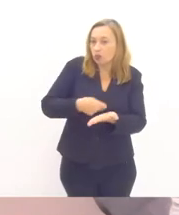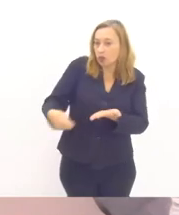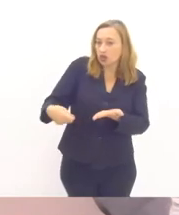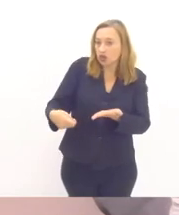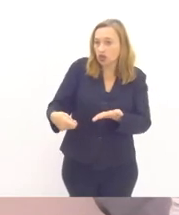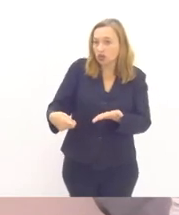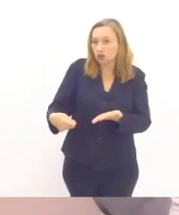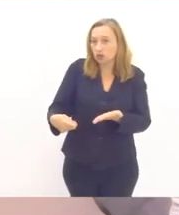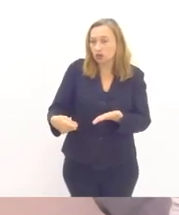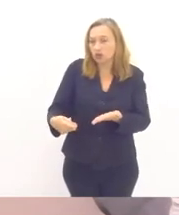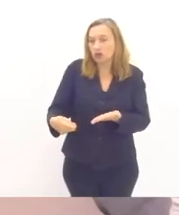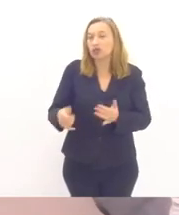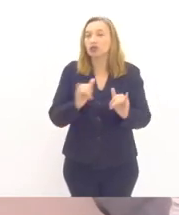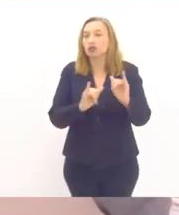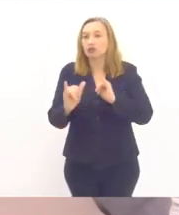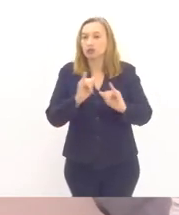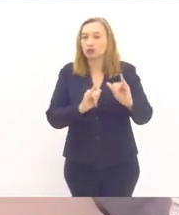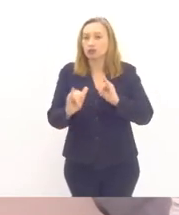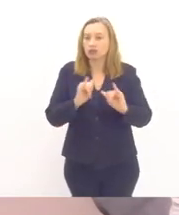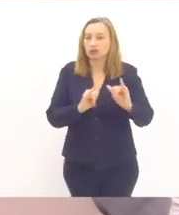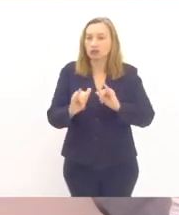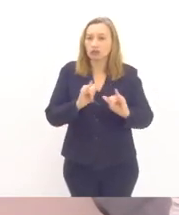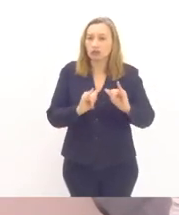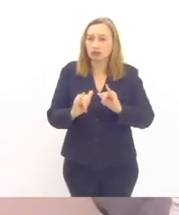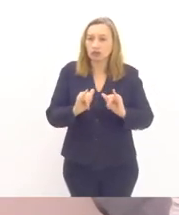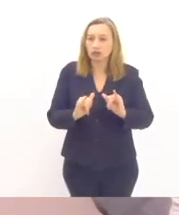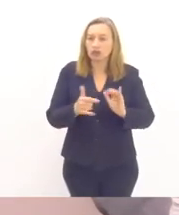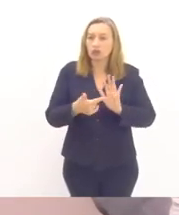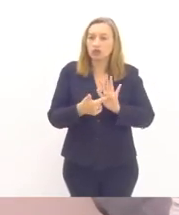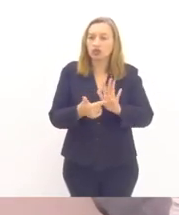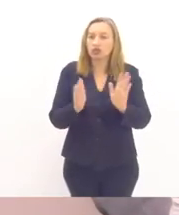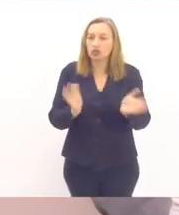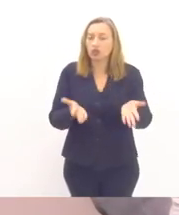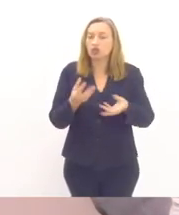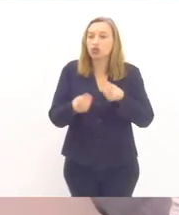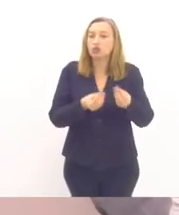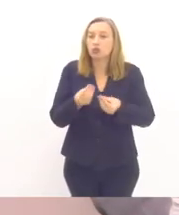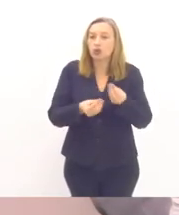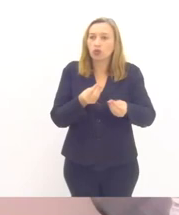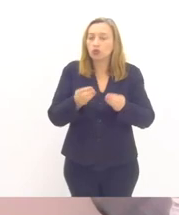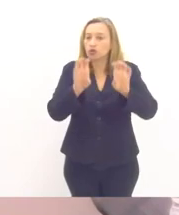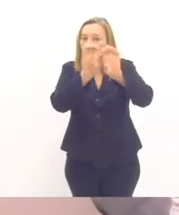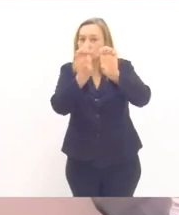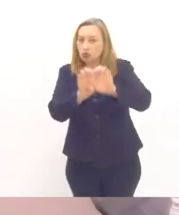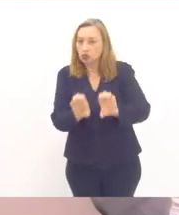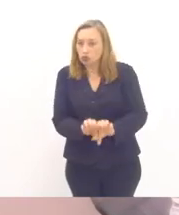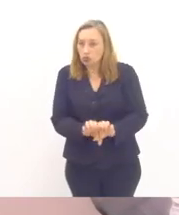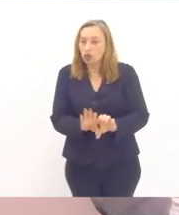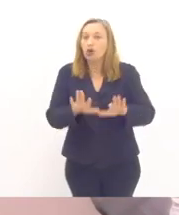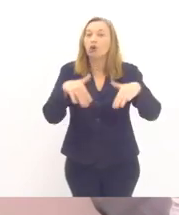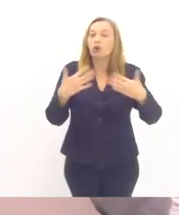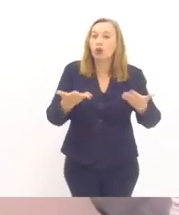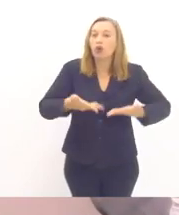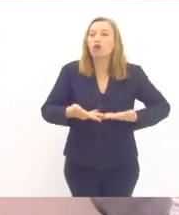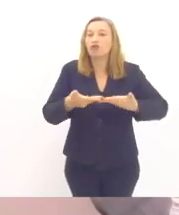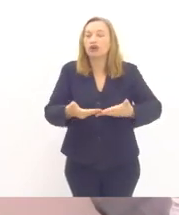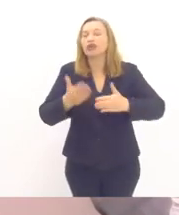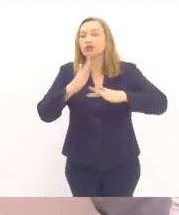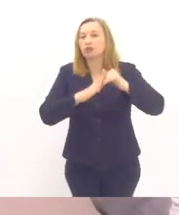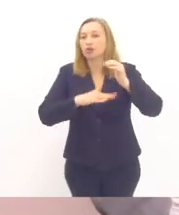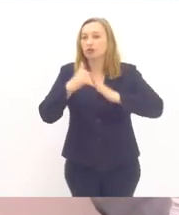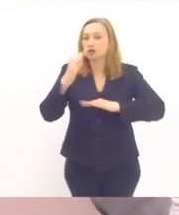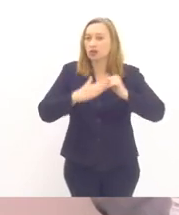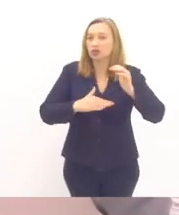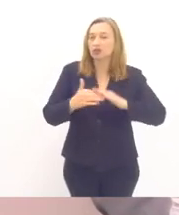né, essas informações que nos foram trazidas hoje aqui, de como atualmente estão estruturados, qual é a oferta de profissionais.